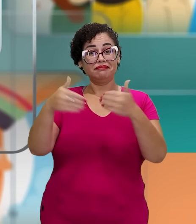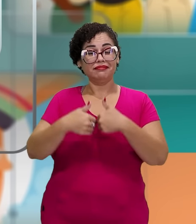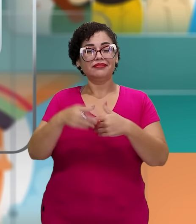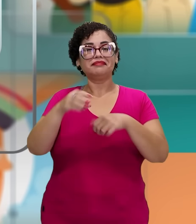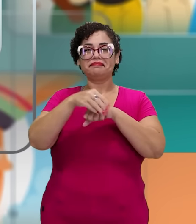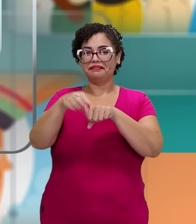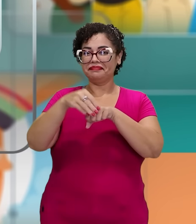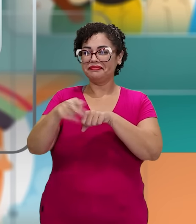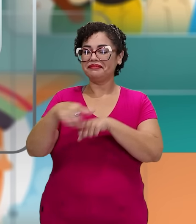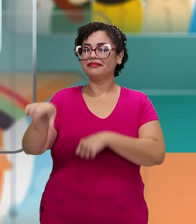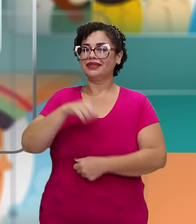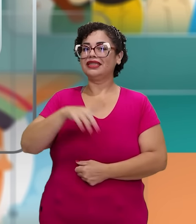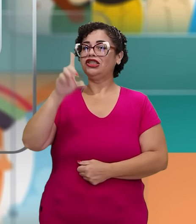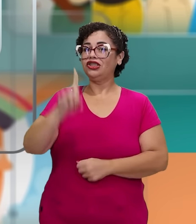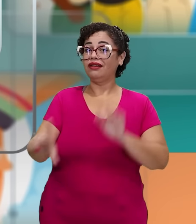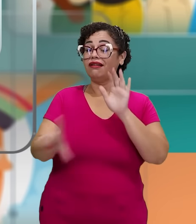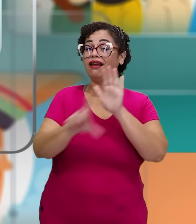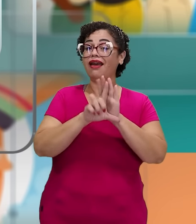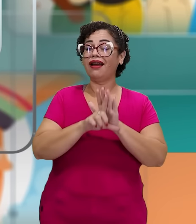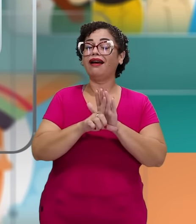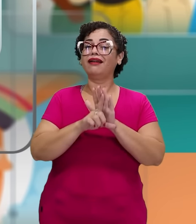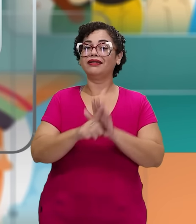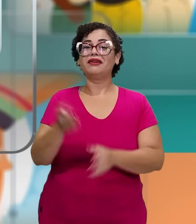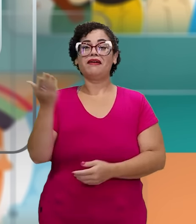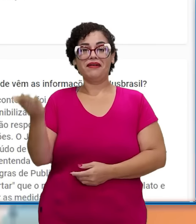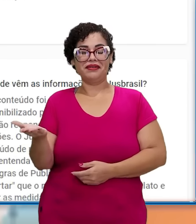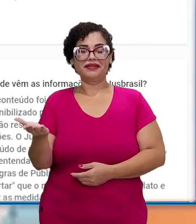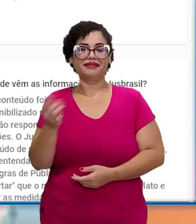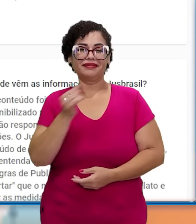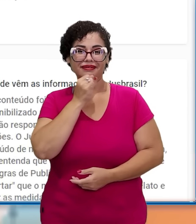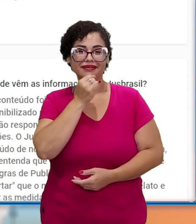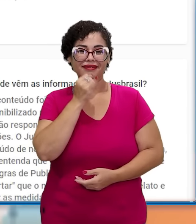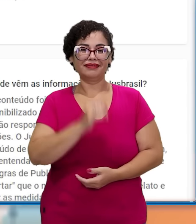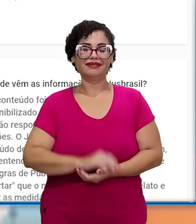alguns dos direitos legais V os